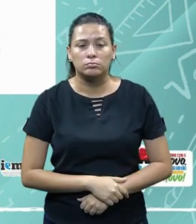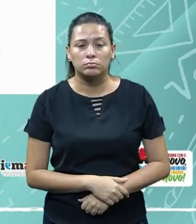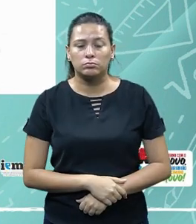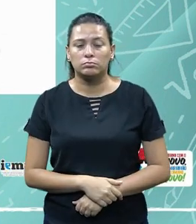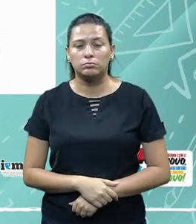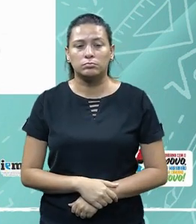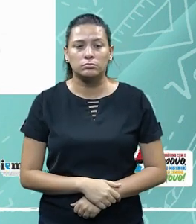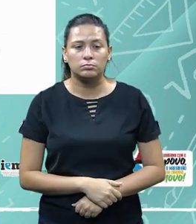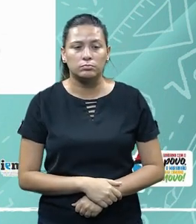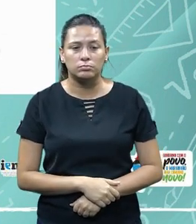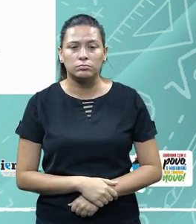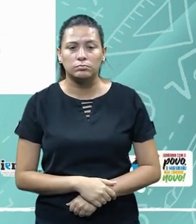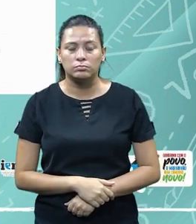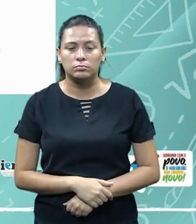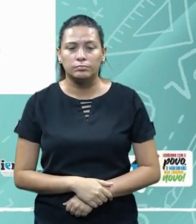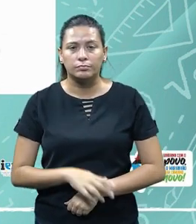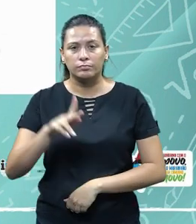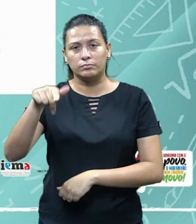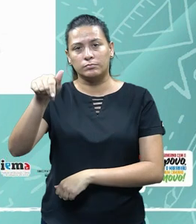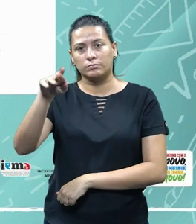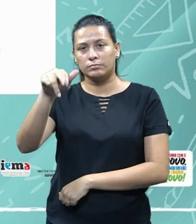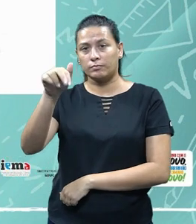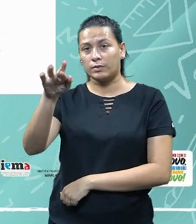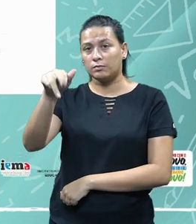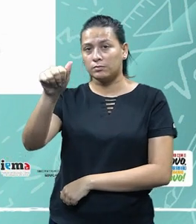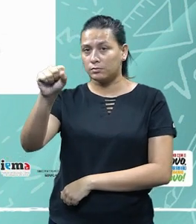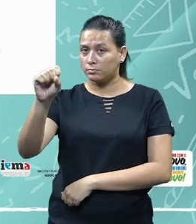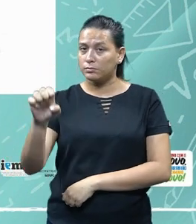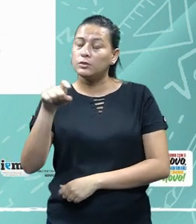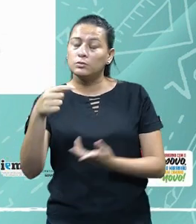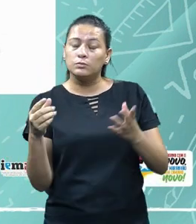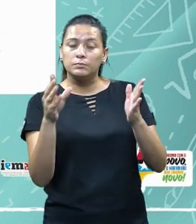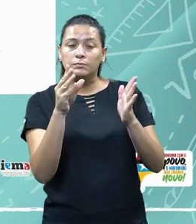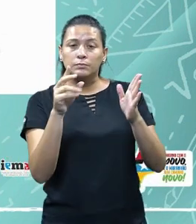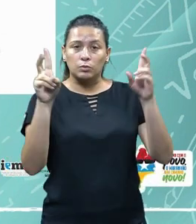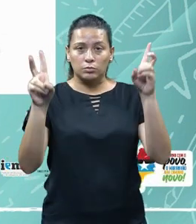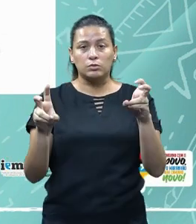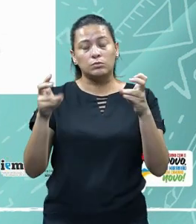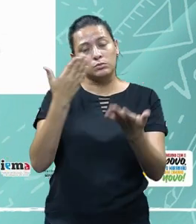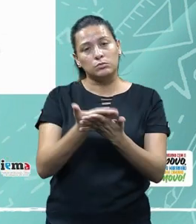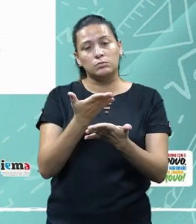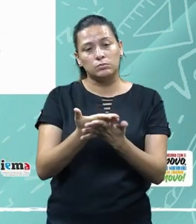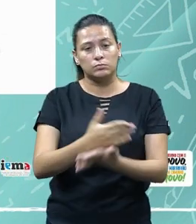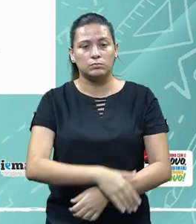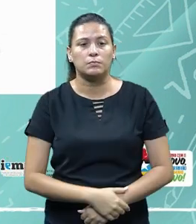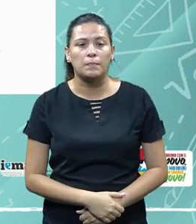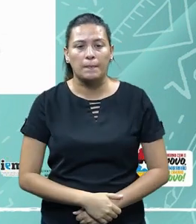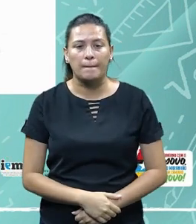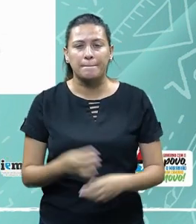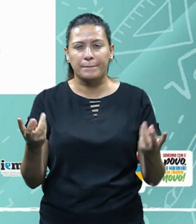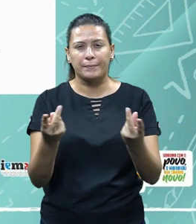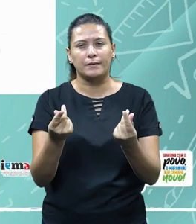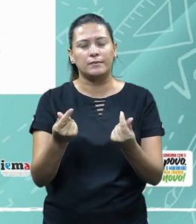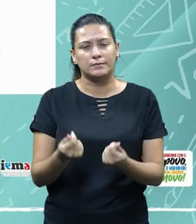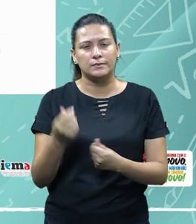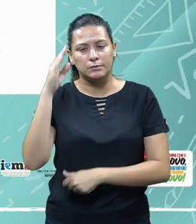uma uma paráfrase eh do assunto que ele viu guardando aí a essência